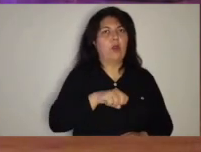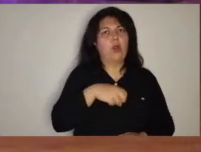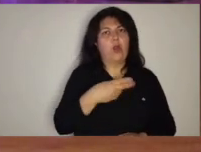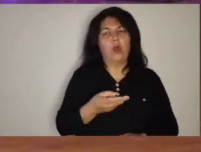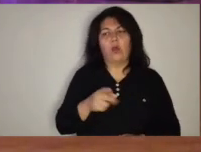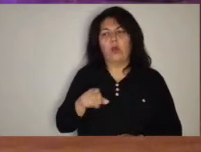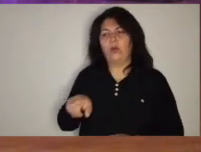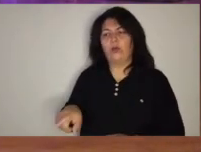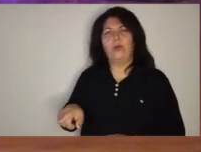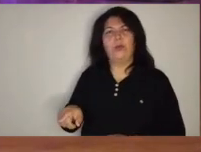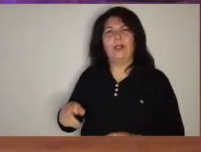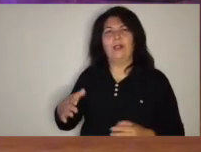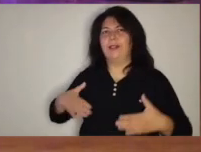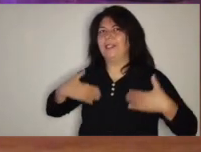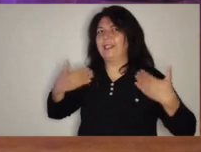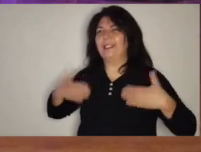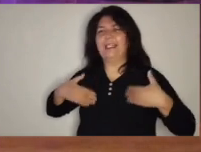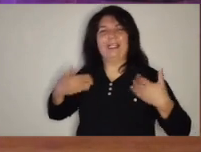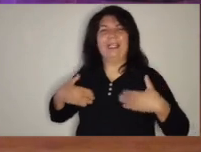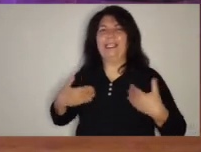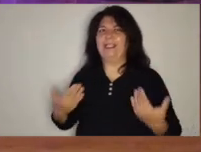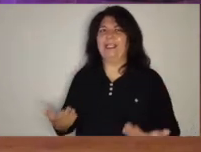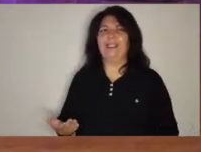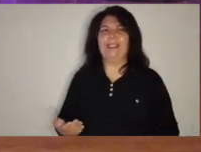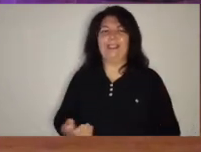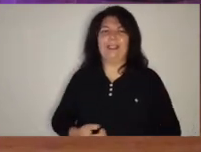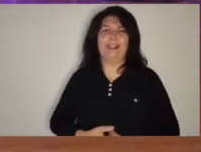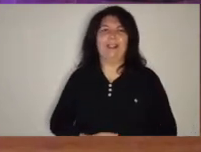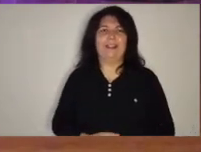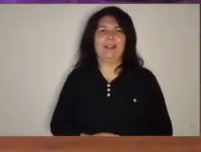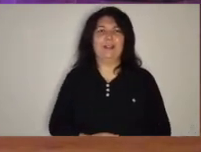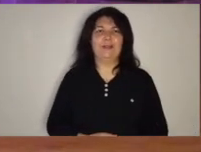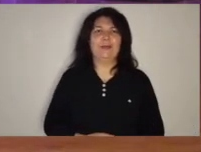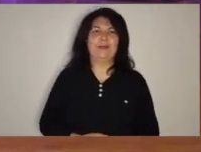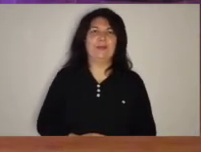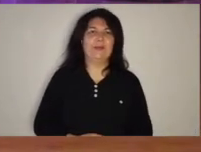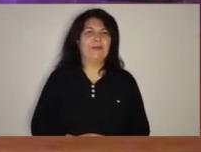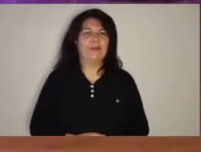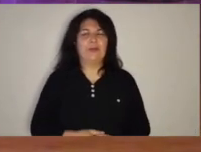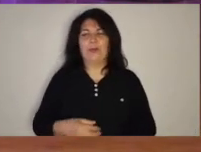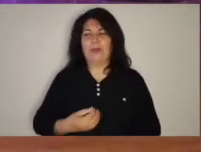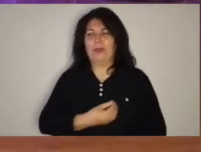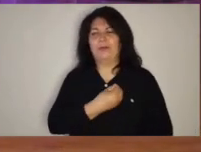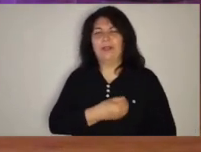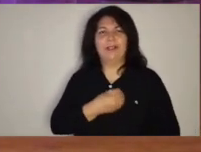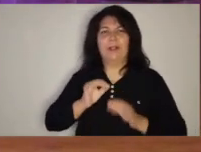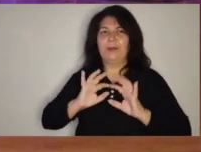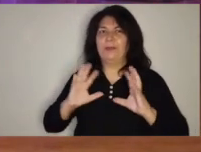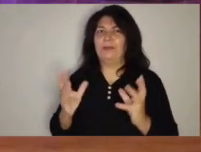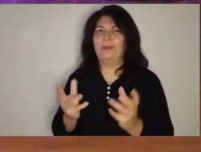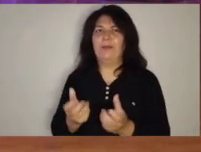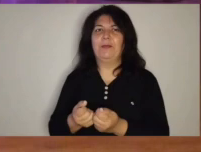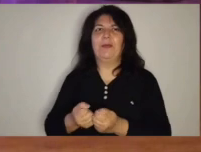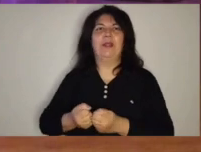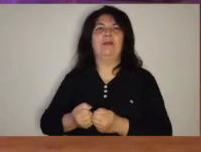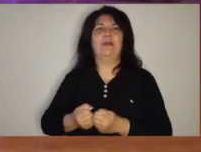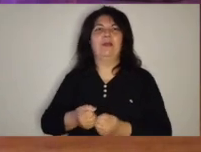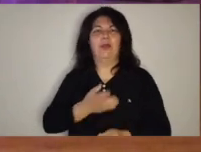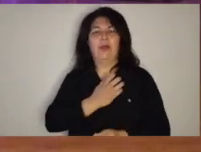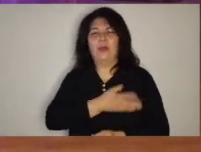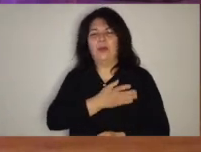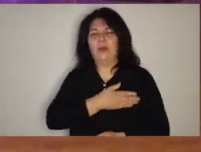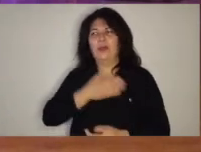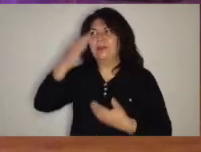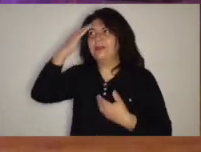Abinadab, com medo. Você pode viver como Abinadab, acostumado com a presença do Senhor. Ou você pode decidir viver